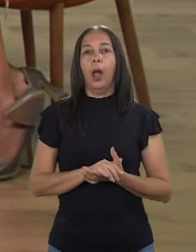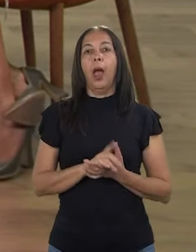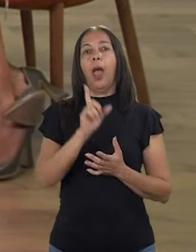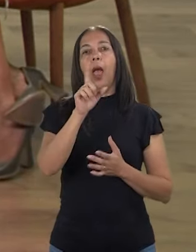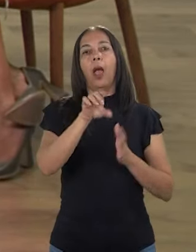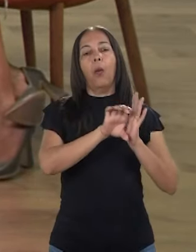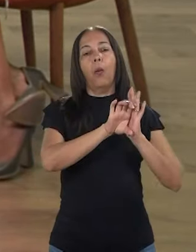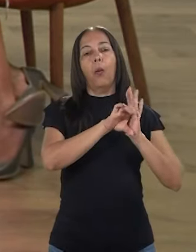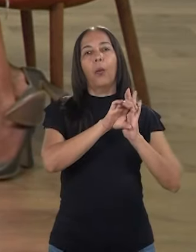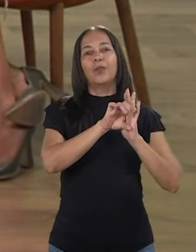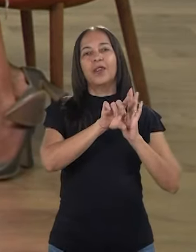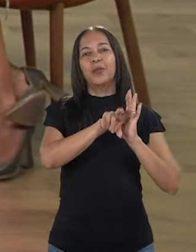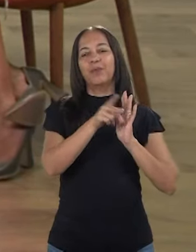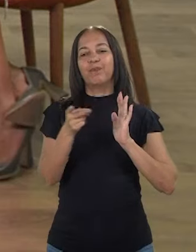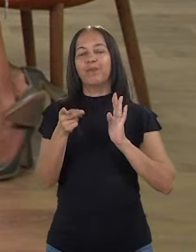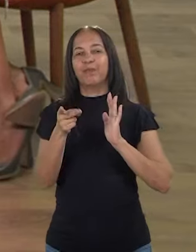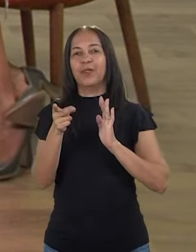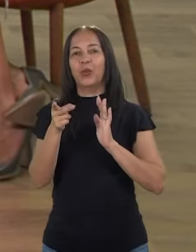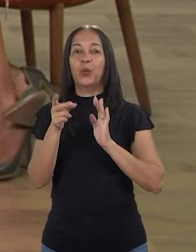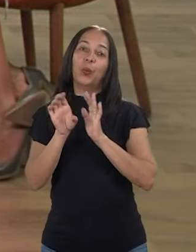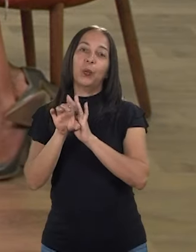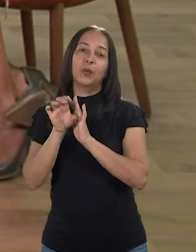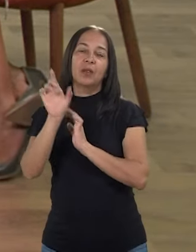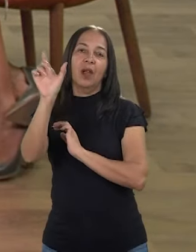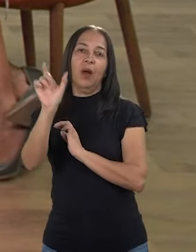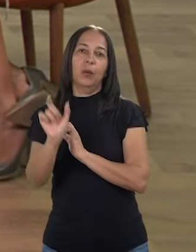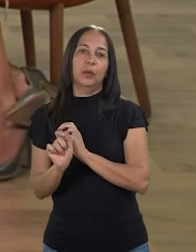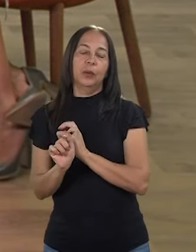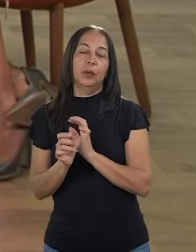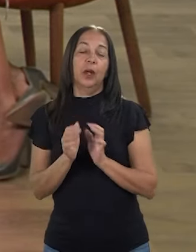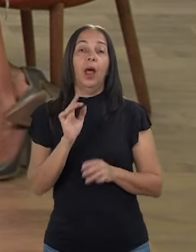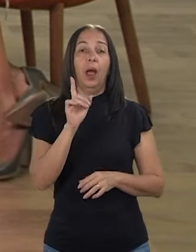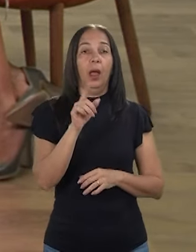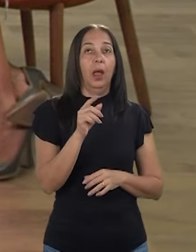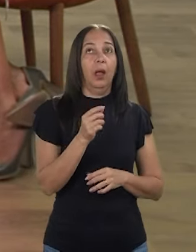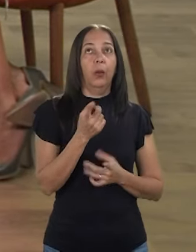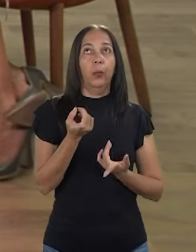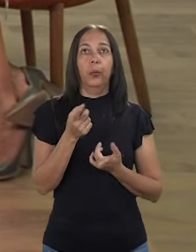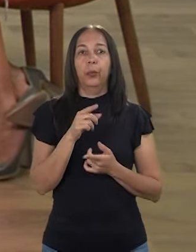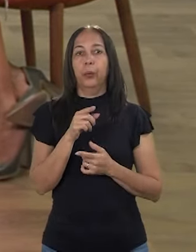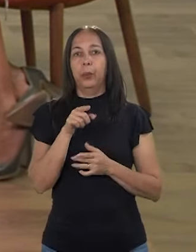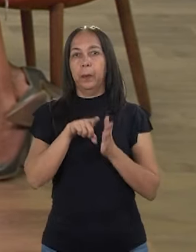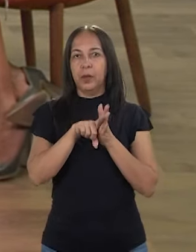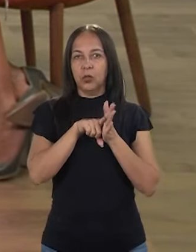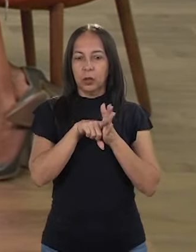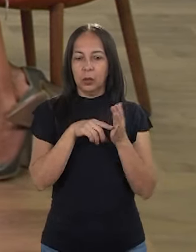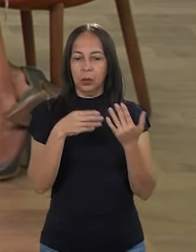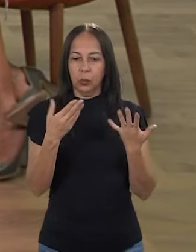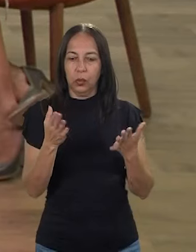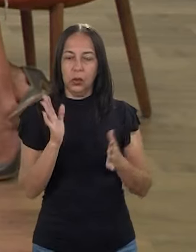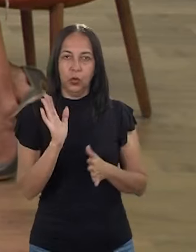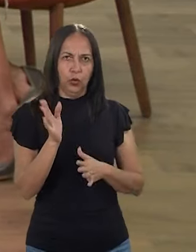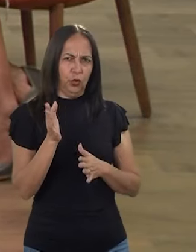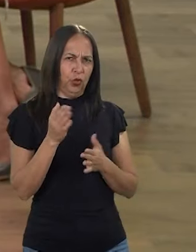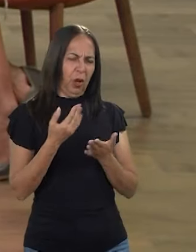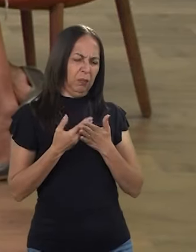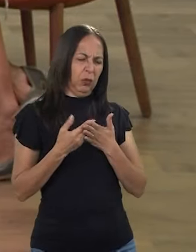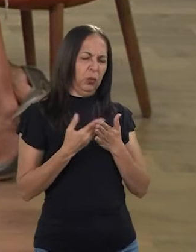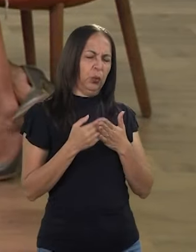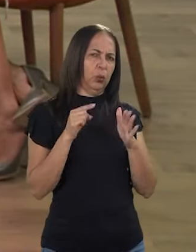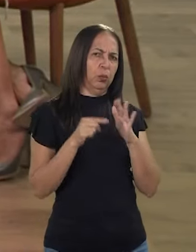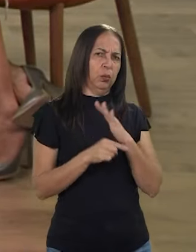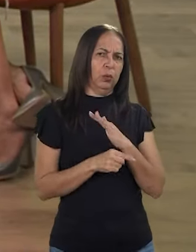como sendo um conceito do racismo algorítmico E isso também é uma fala de um pesquisador que Tem trabalhado muito nisso hoje em dia hoje em dia não né Já faz